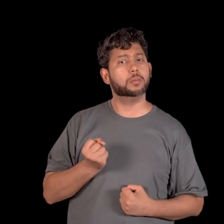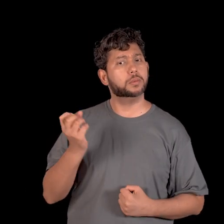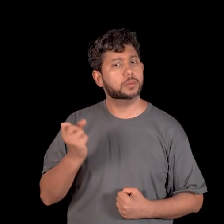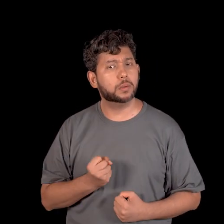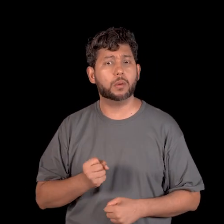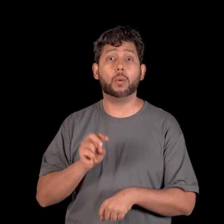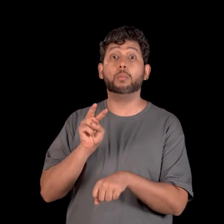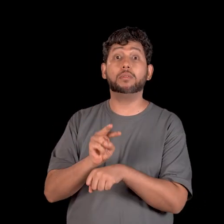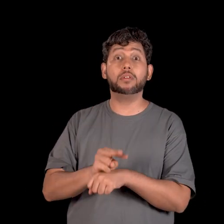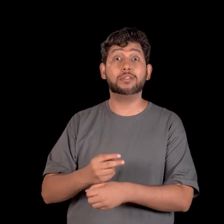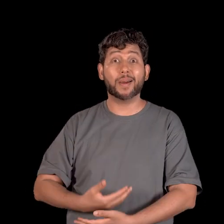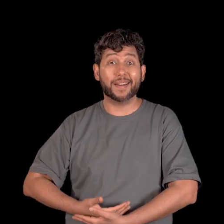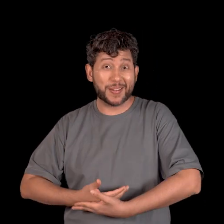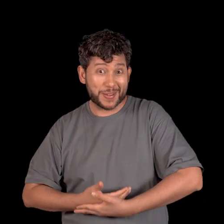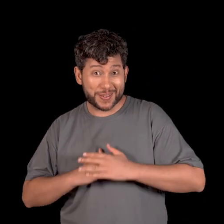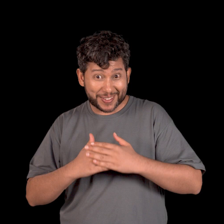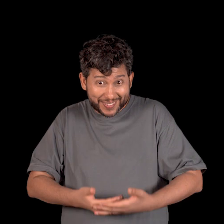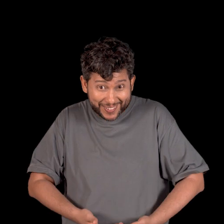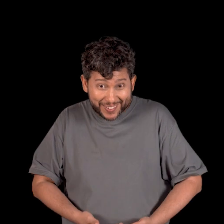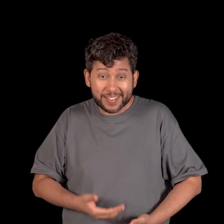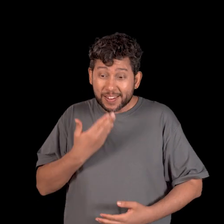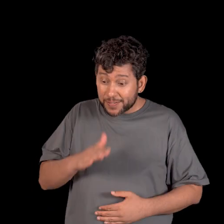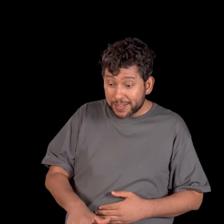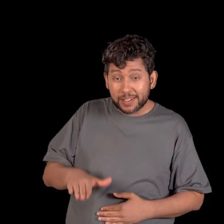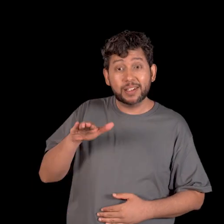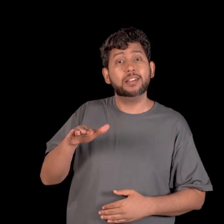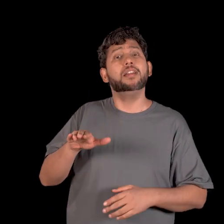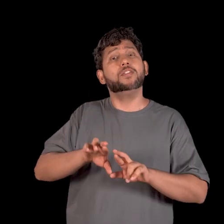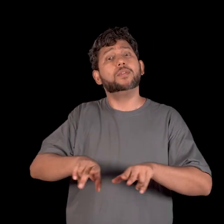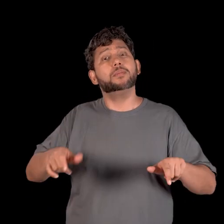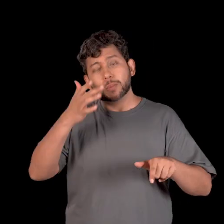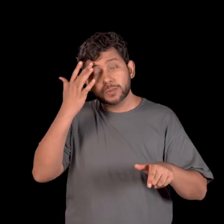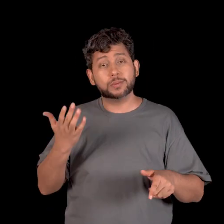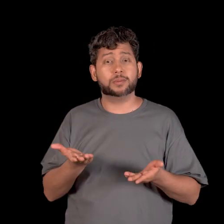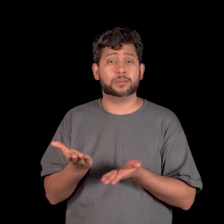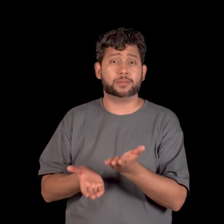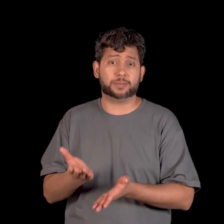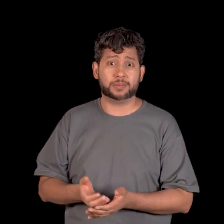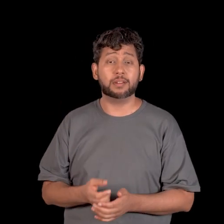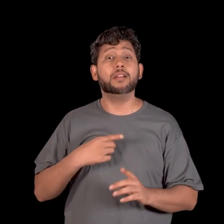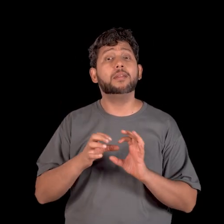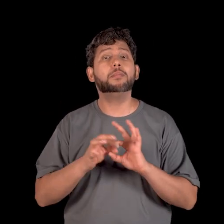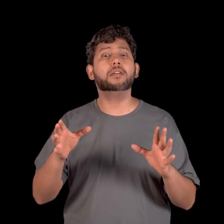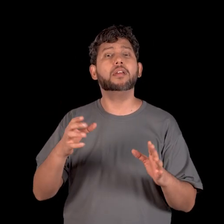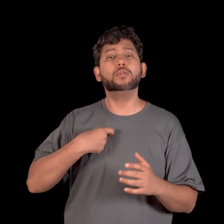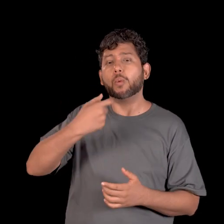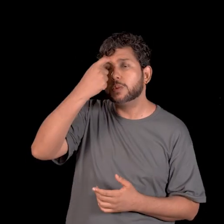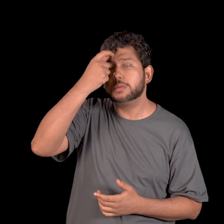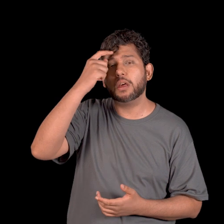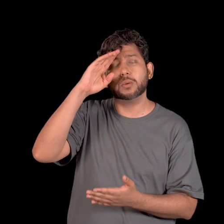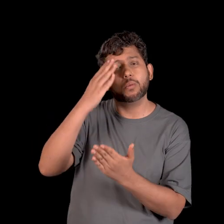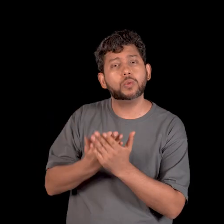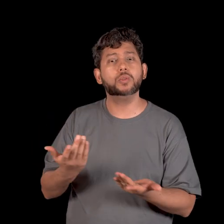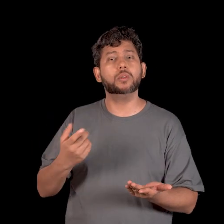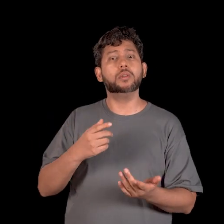segurança, previdência social, proteção à maternidade e à infância e assistência aos desamparados. Liberdade de consciência